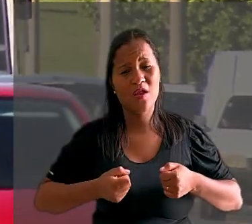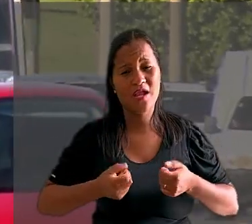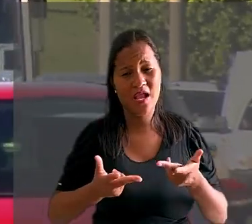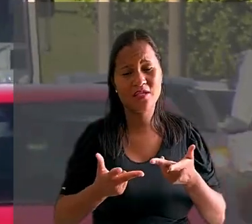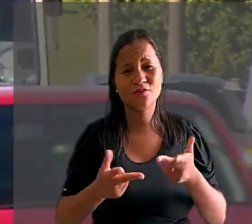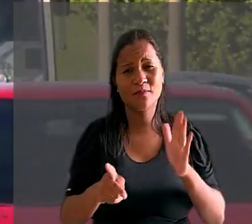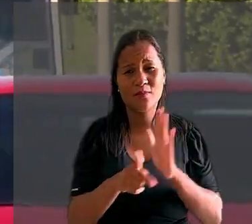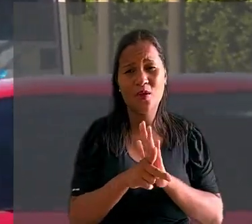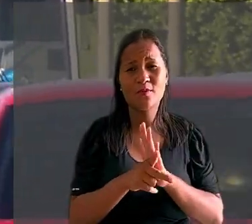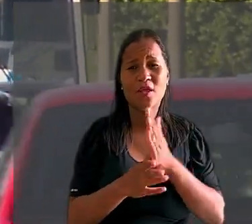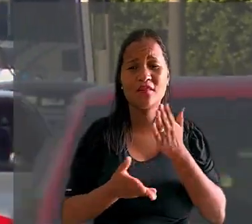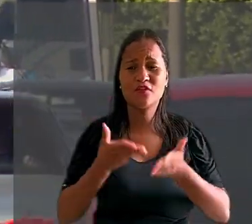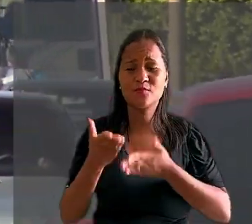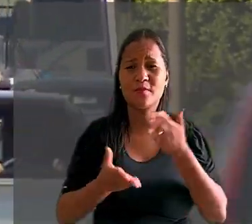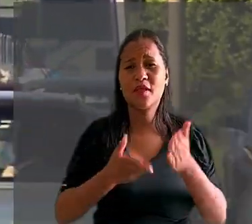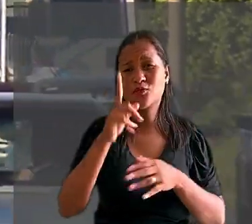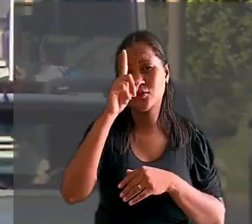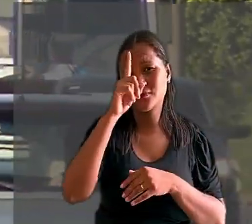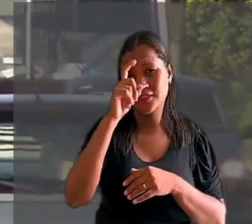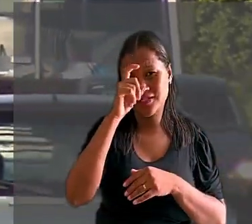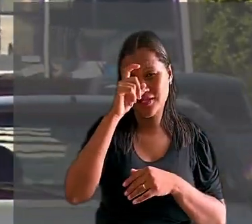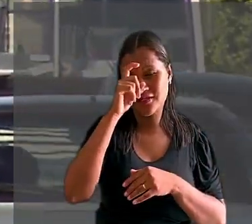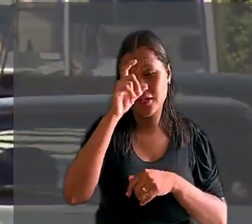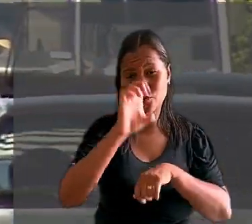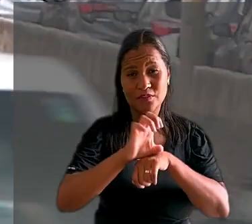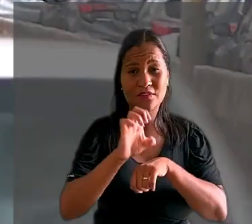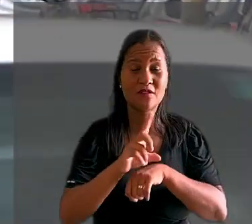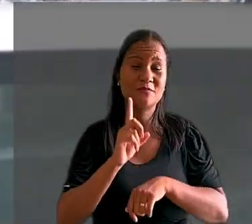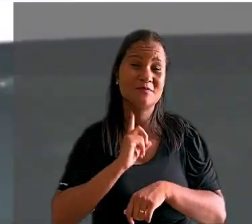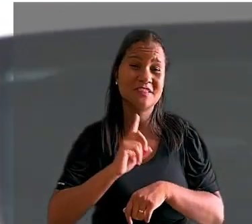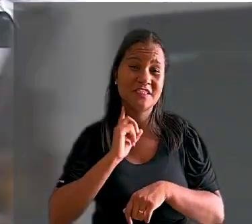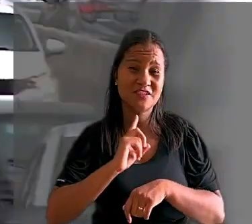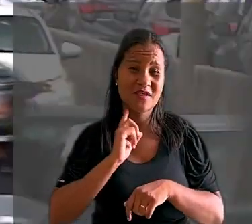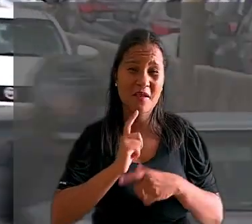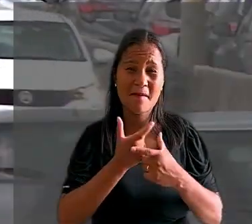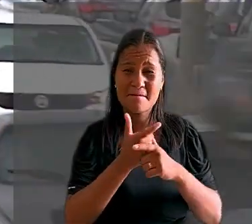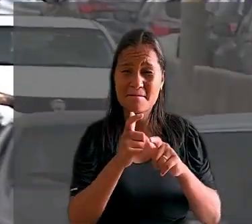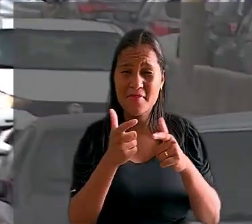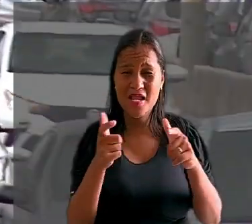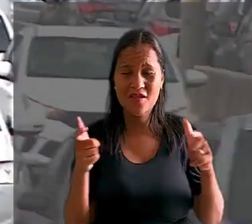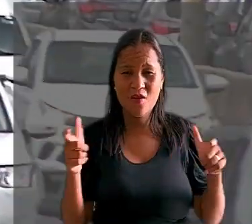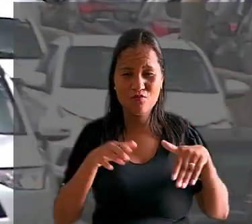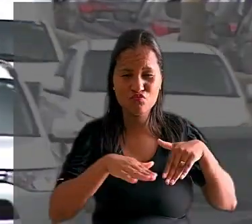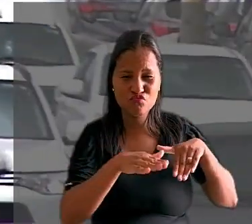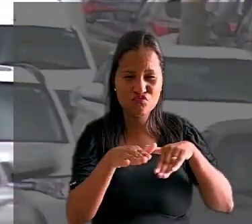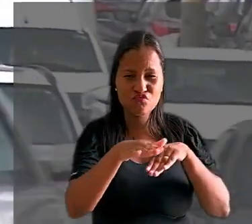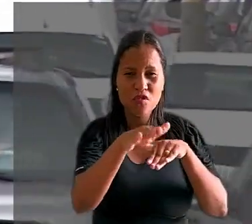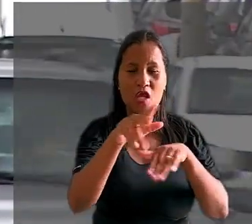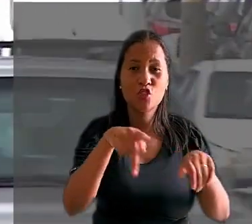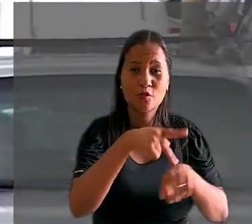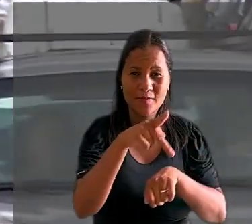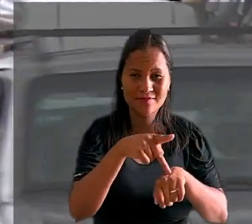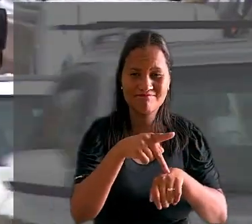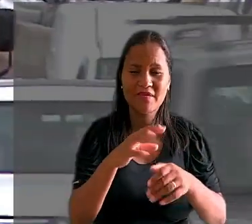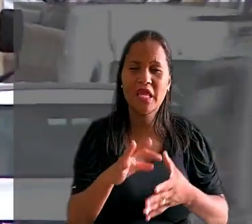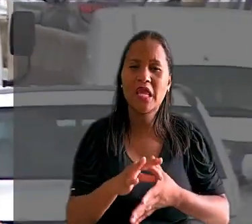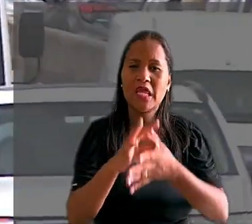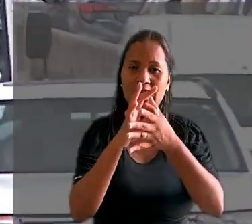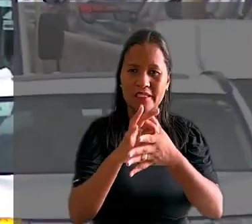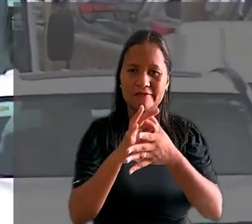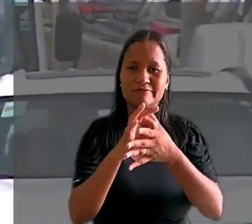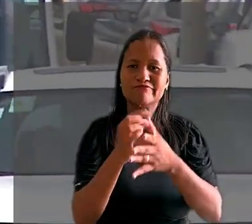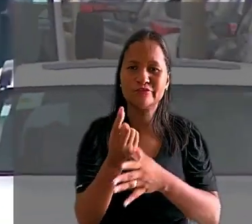atendimento hospitalar. O estado de Minas Gerais, que tem a maior malha rodoviária do país, lidera o ranking de custos.